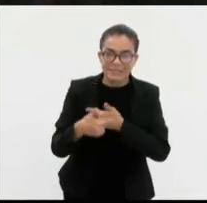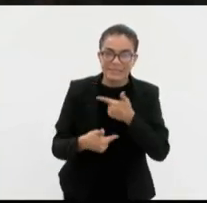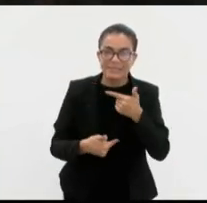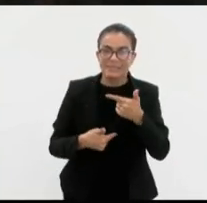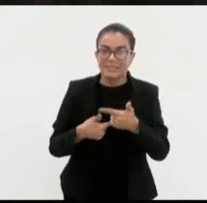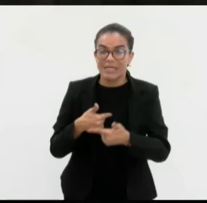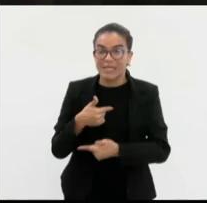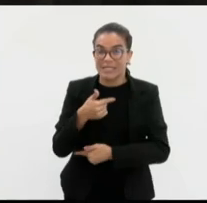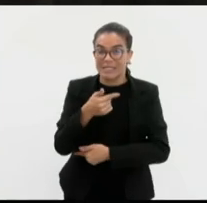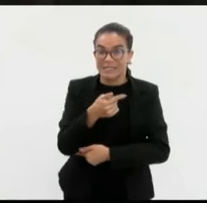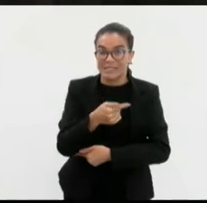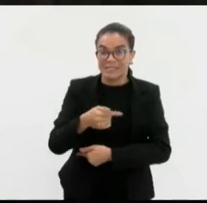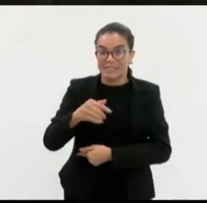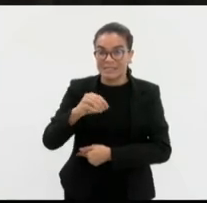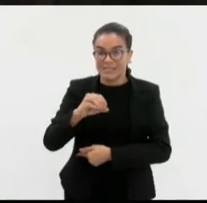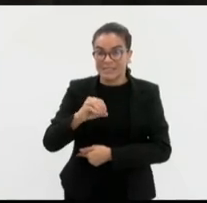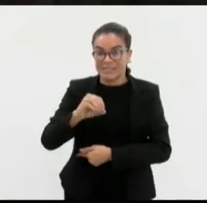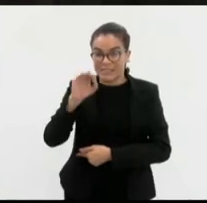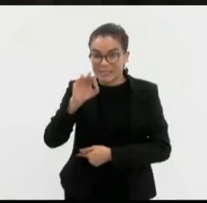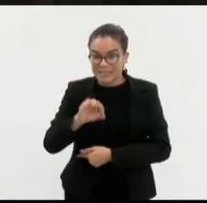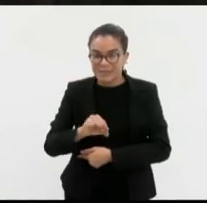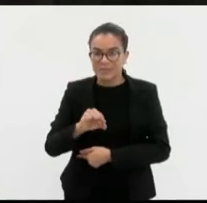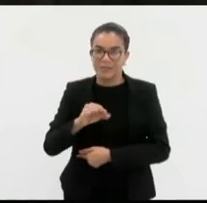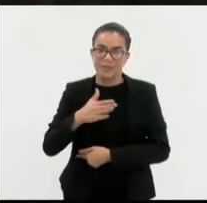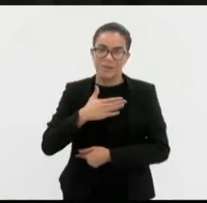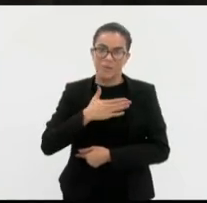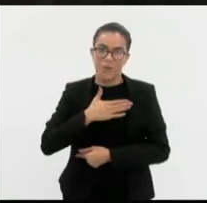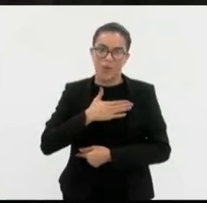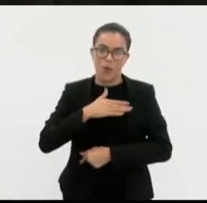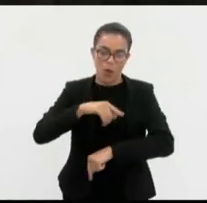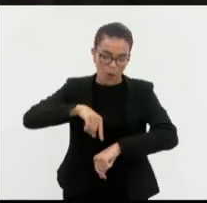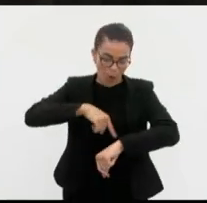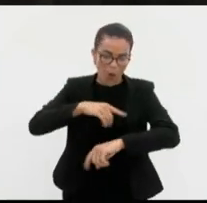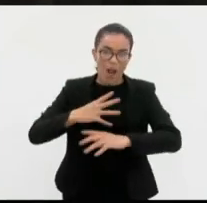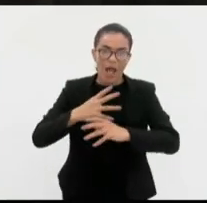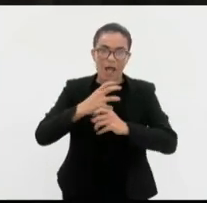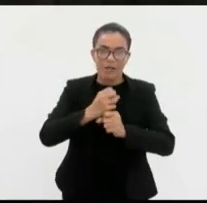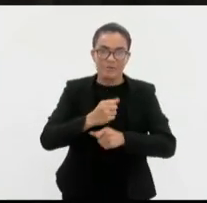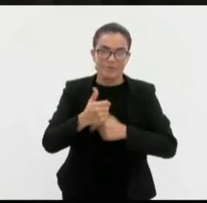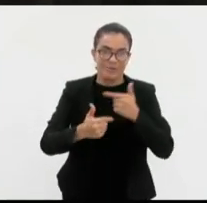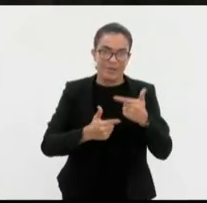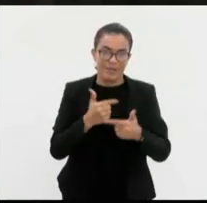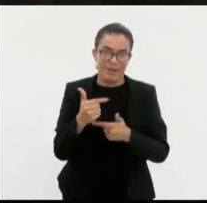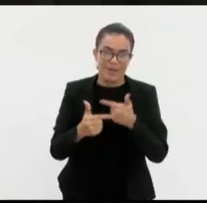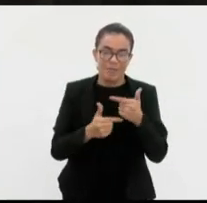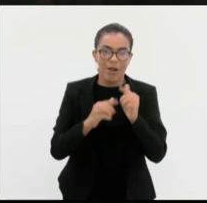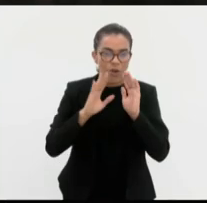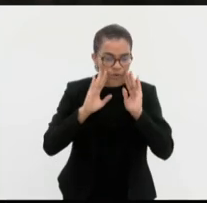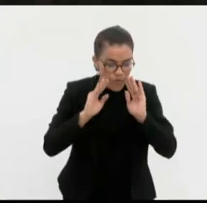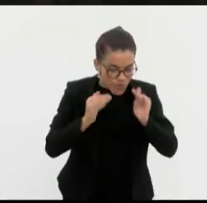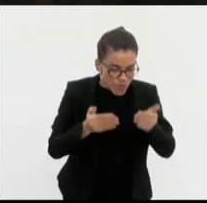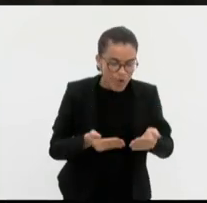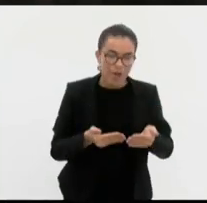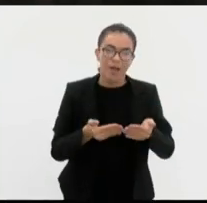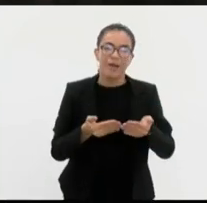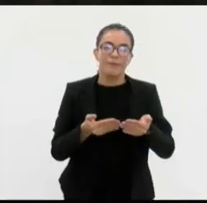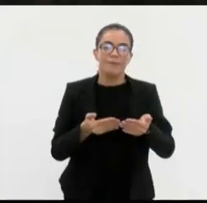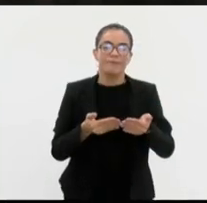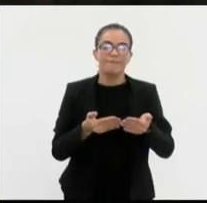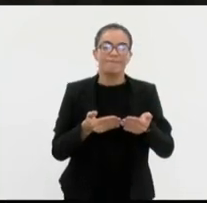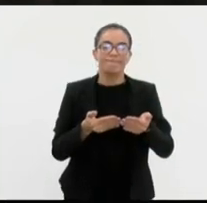70% do tempo do meu mandato ou mais para trabalhar todas as